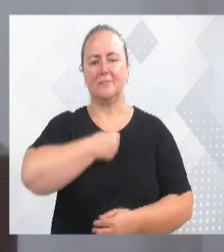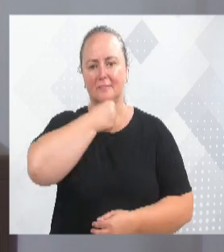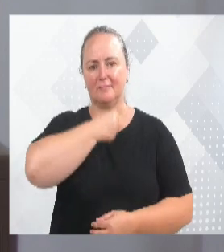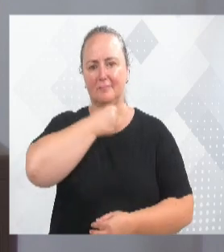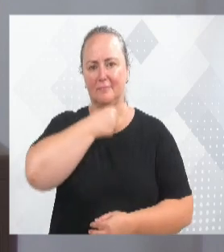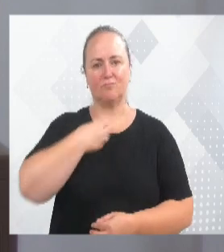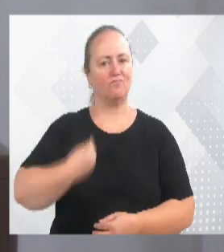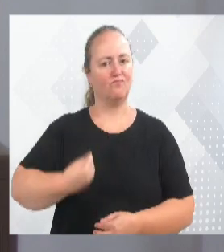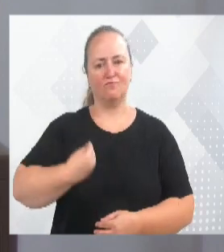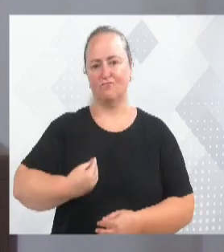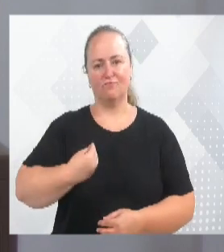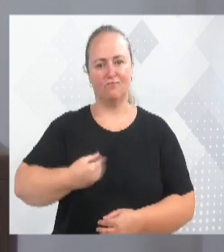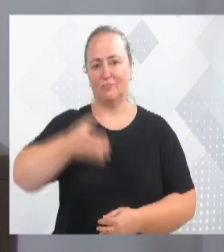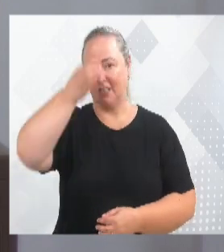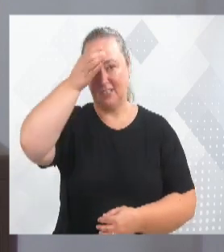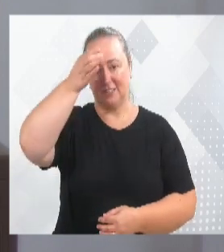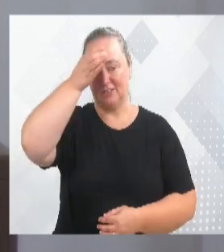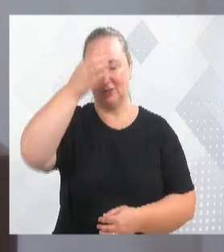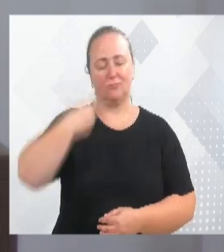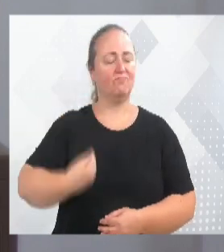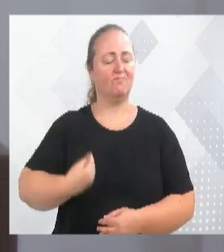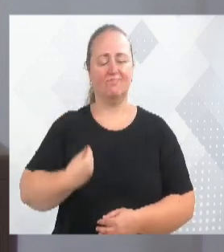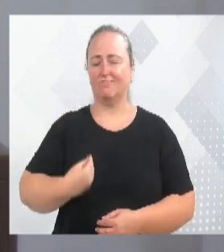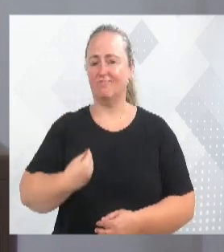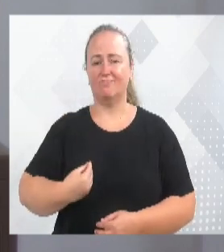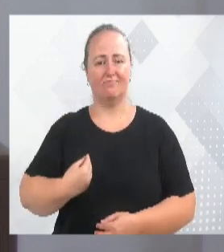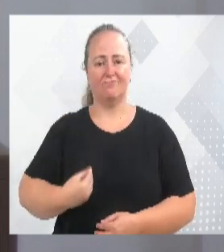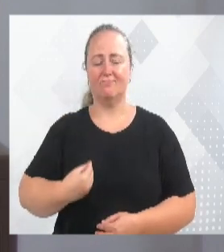aqui, e nem meu tio, o Milton,